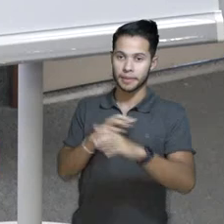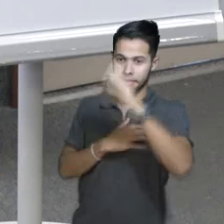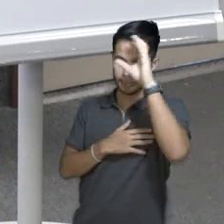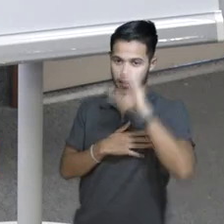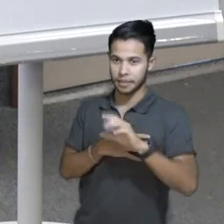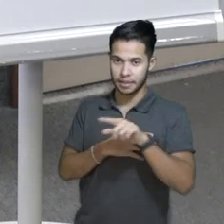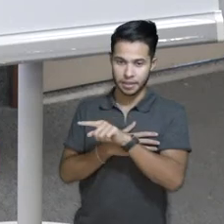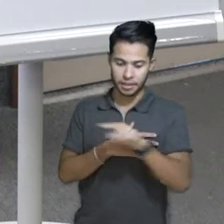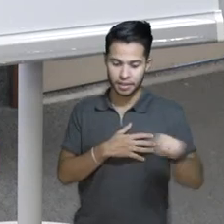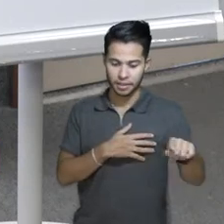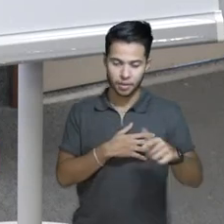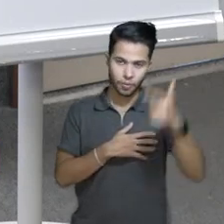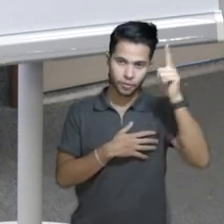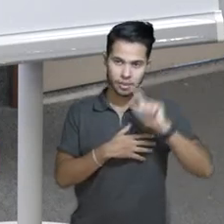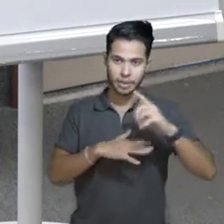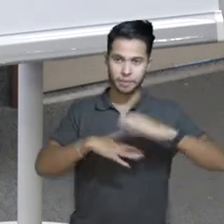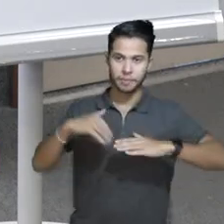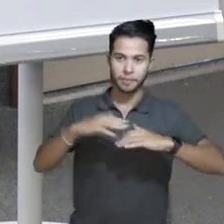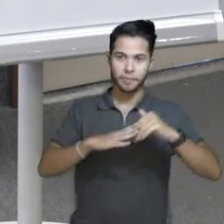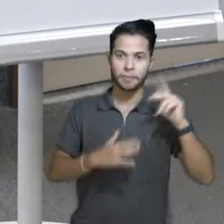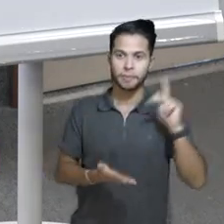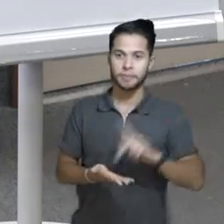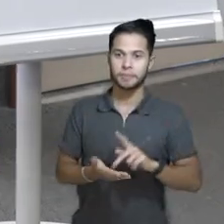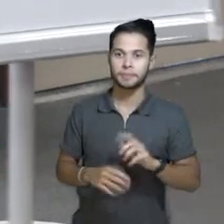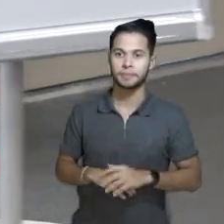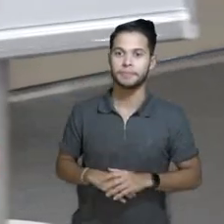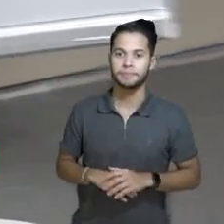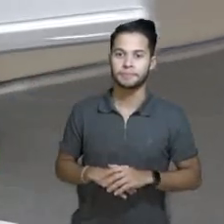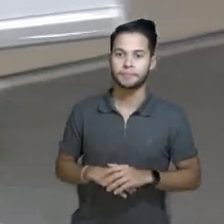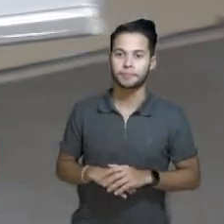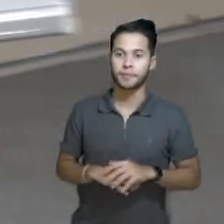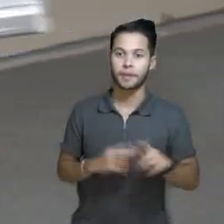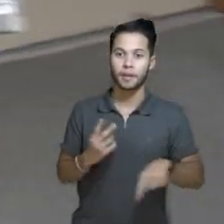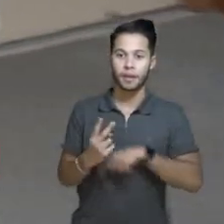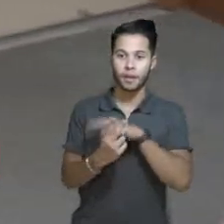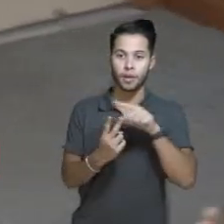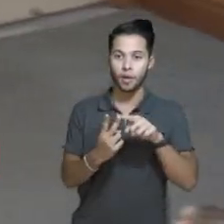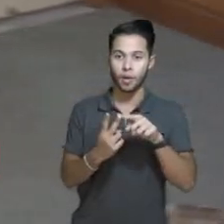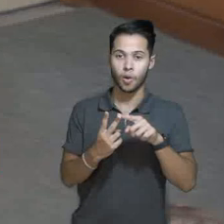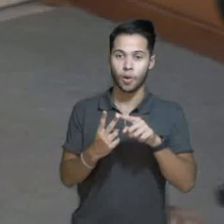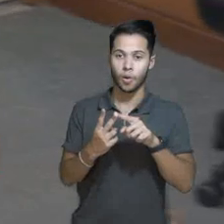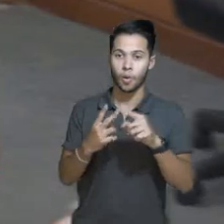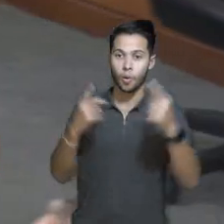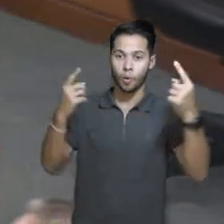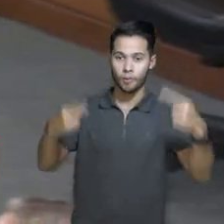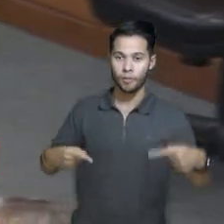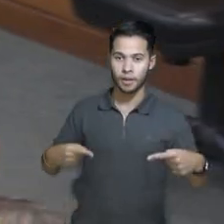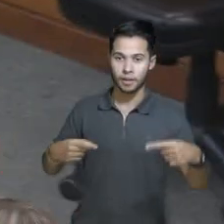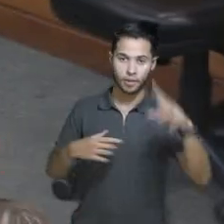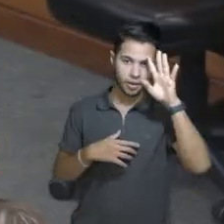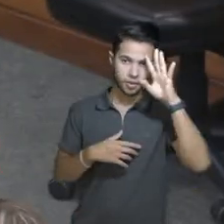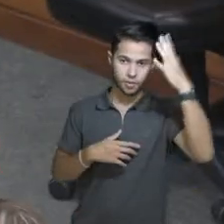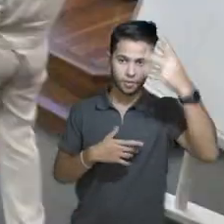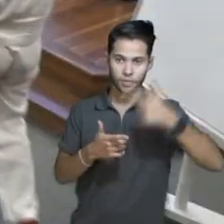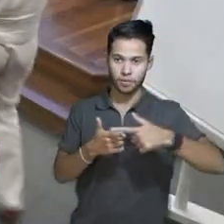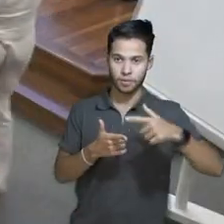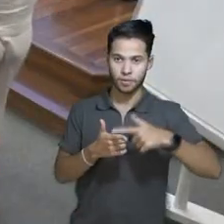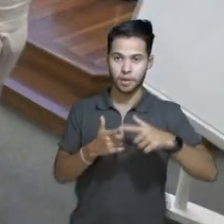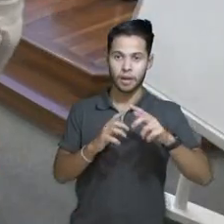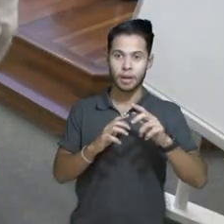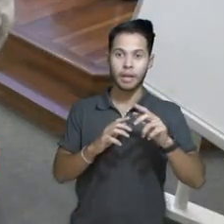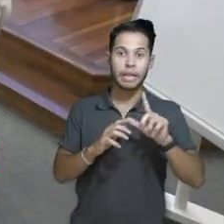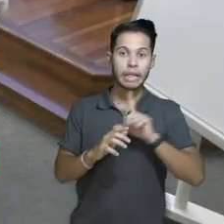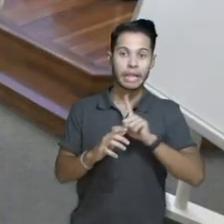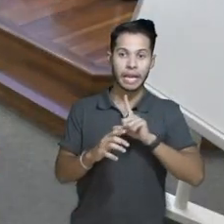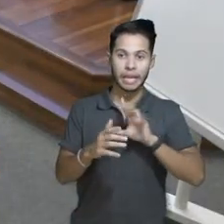isso aconteça conflito e ção de problemas aponta a rede de confiança mútua papel essencial